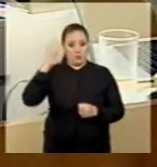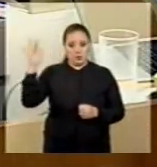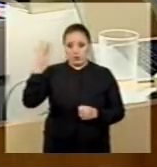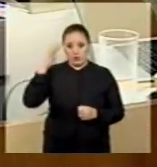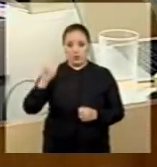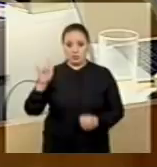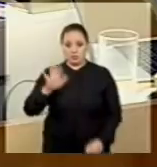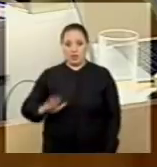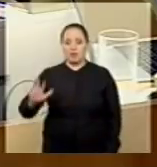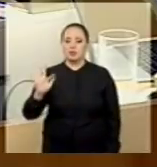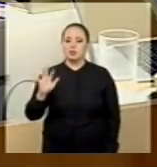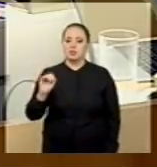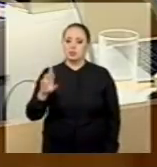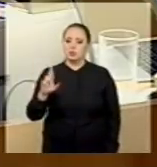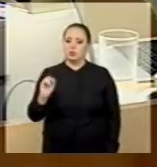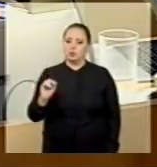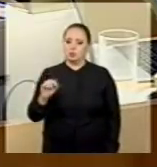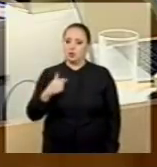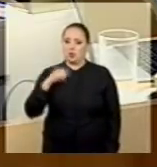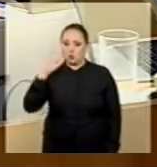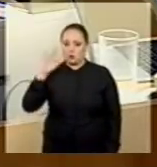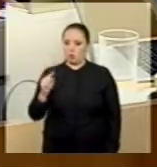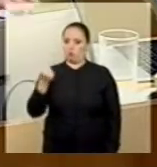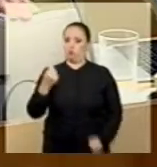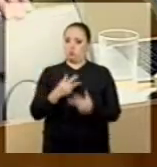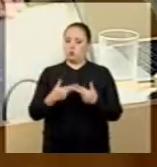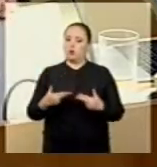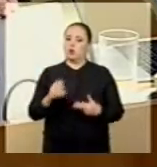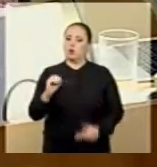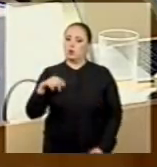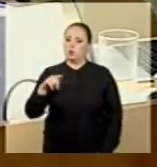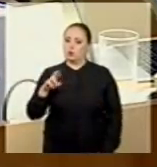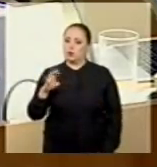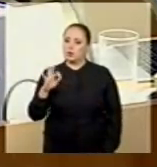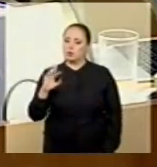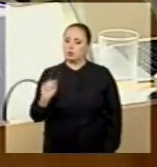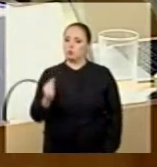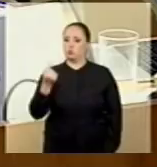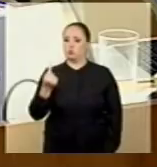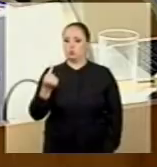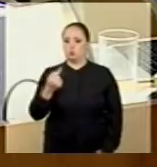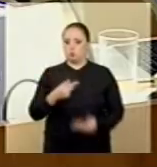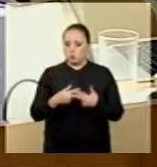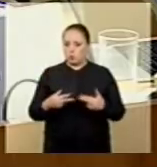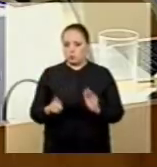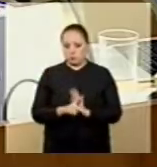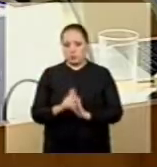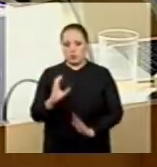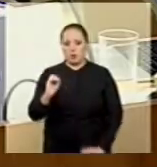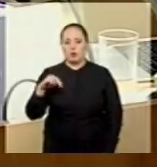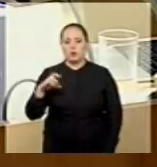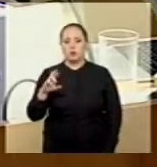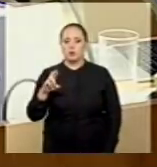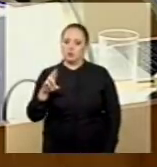foro privilegiado. Eu decidi um caso concreto. Quer dizer, eu trouxe uma questão de ordem para um caso concreto. E, portanto,